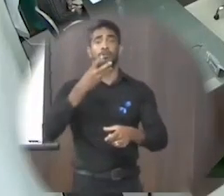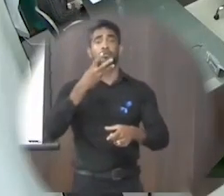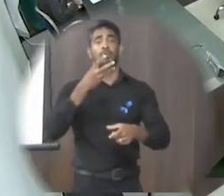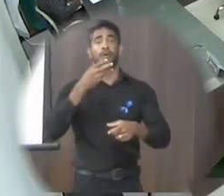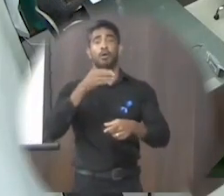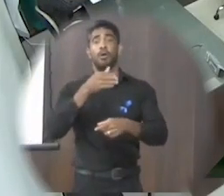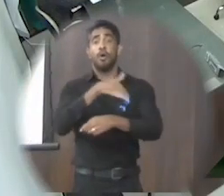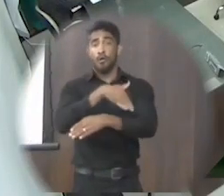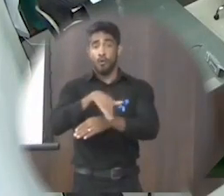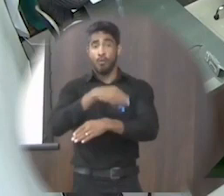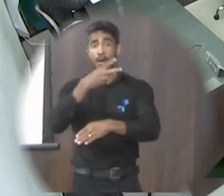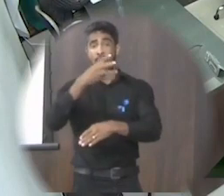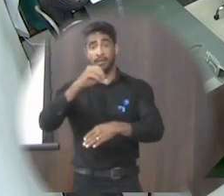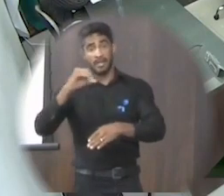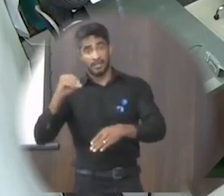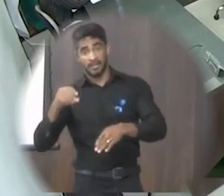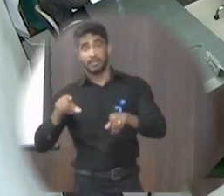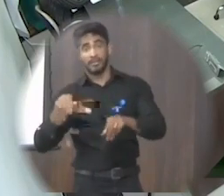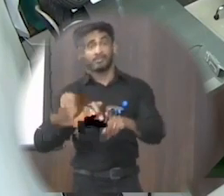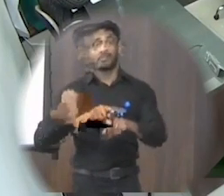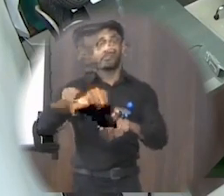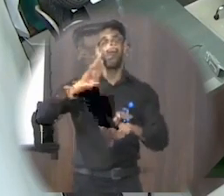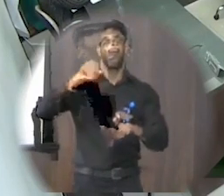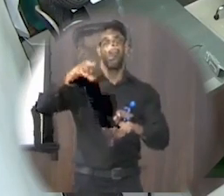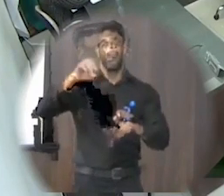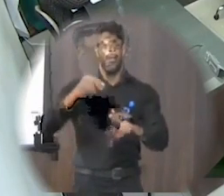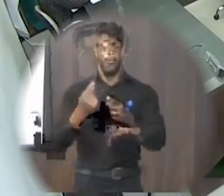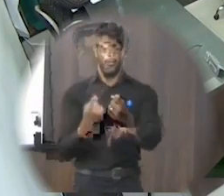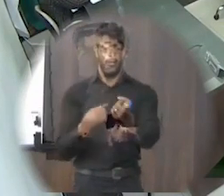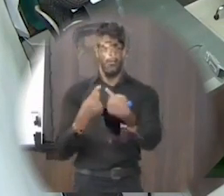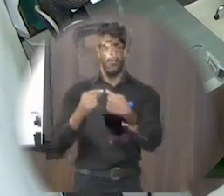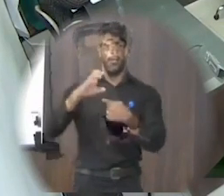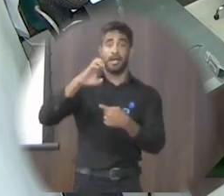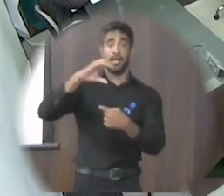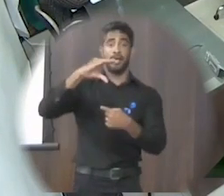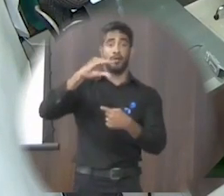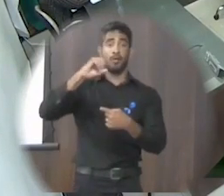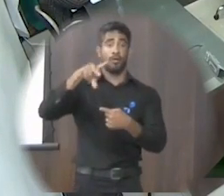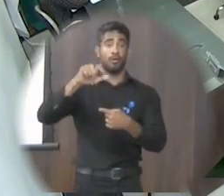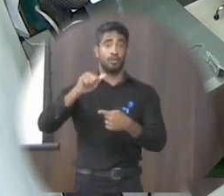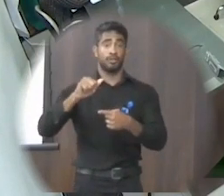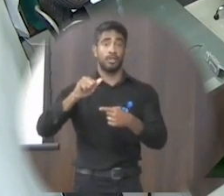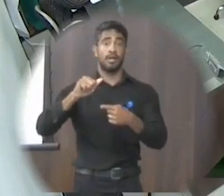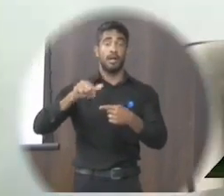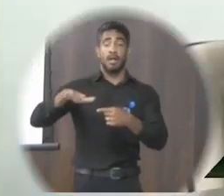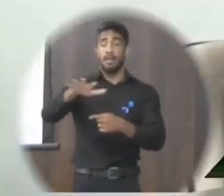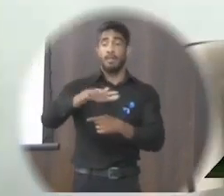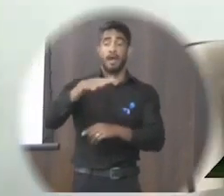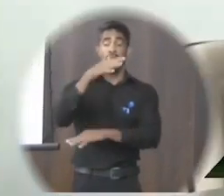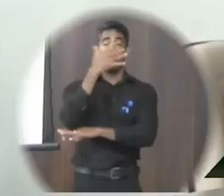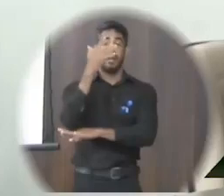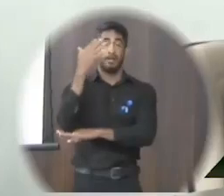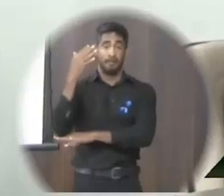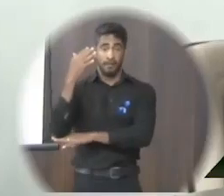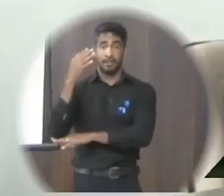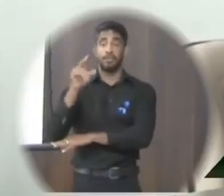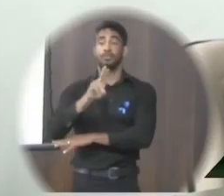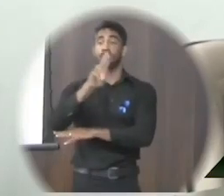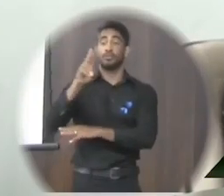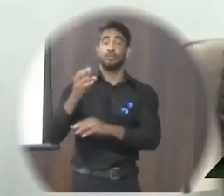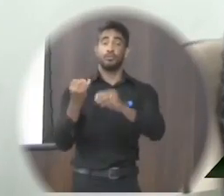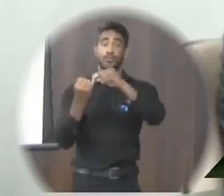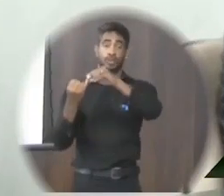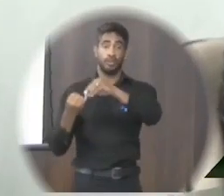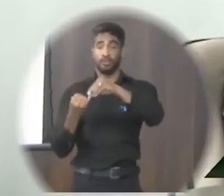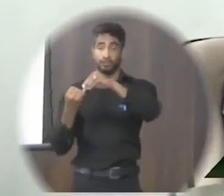Rua Bento Barbosa Neto, com a Avenida Ecológica, está localizada uma área verde, área de uso institucional. Final da Rua